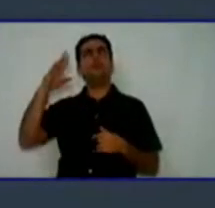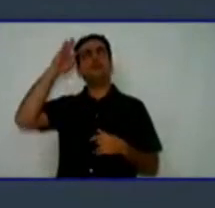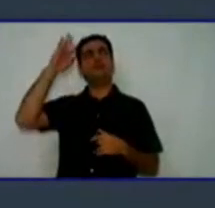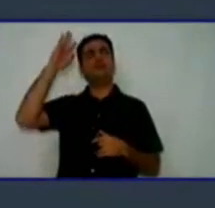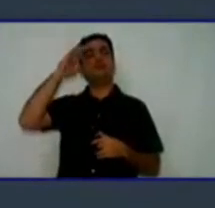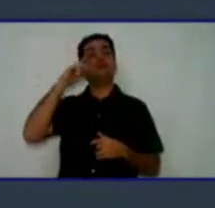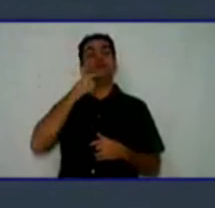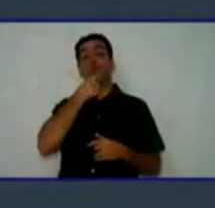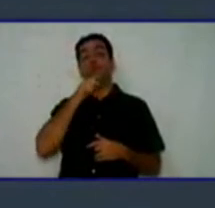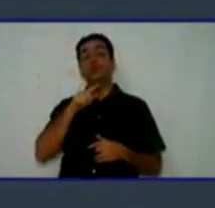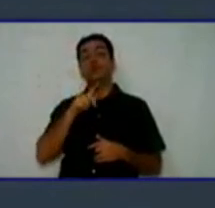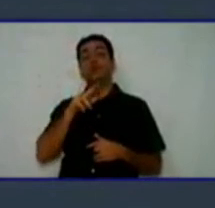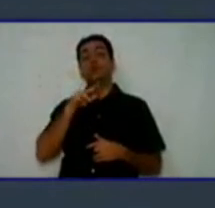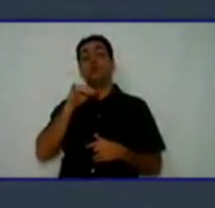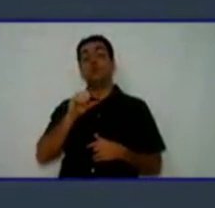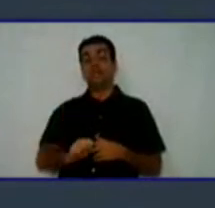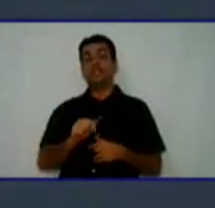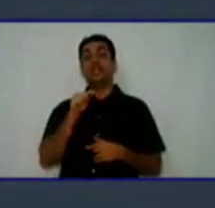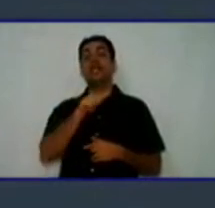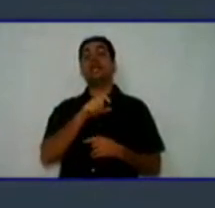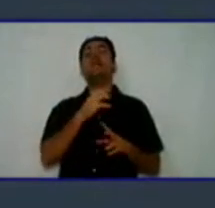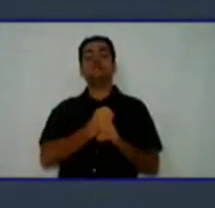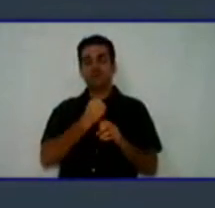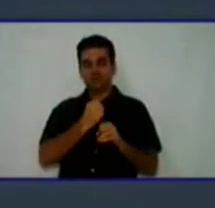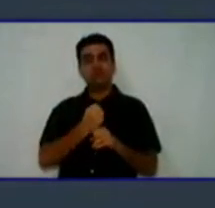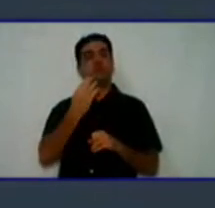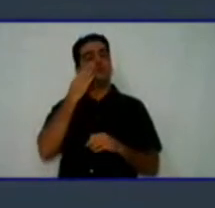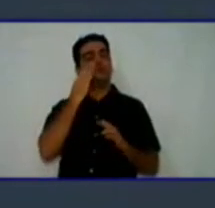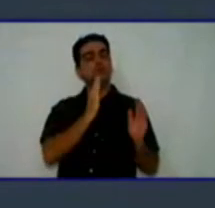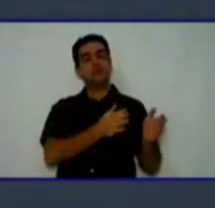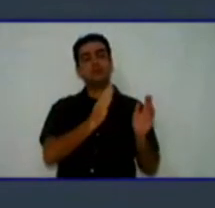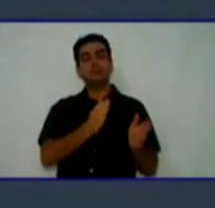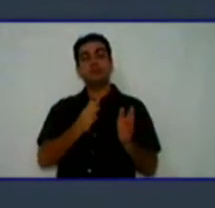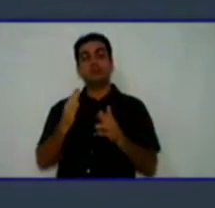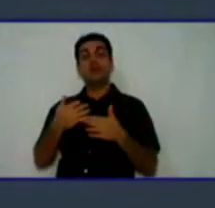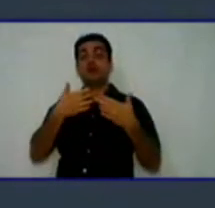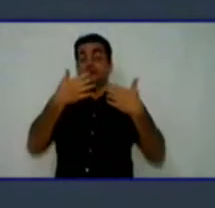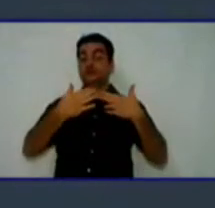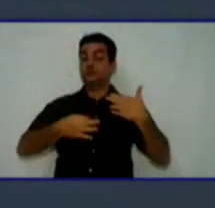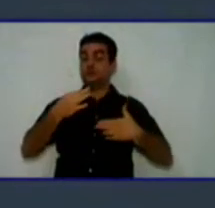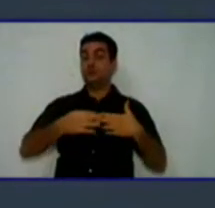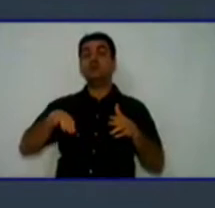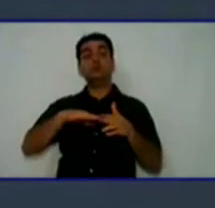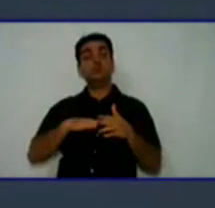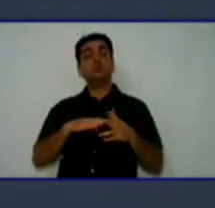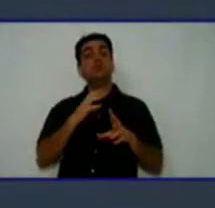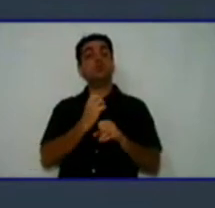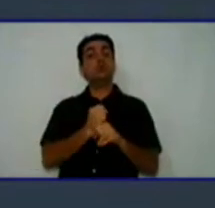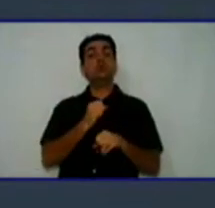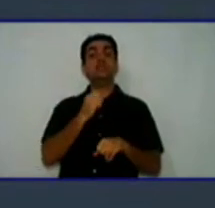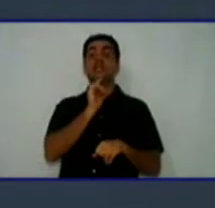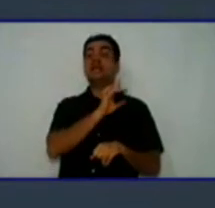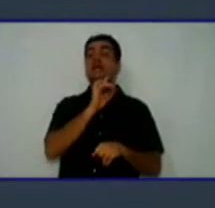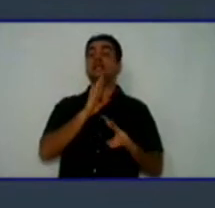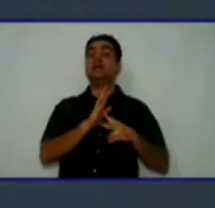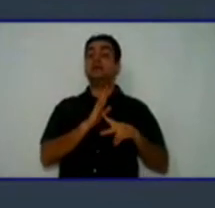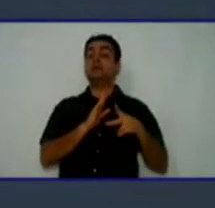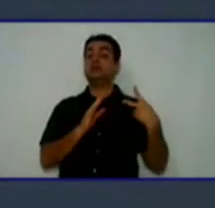Luiz Flávio Gomes prestou regularmente à Justiça Eleitoral as respectivas contas de